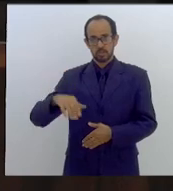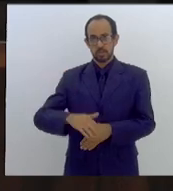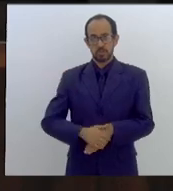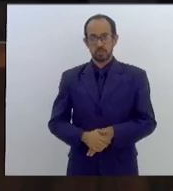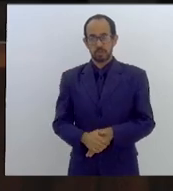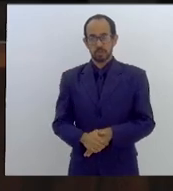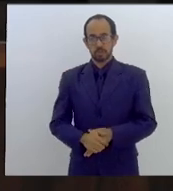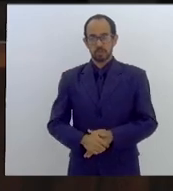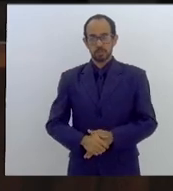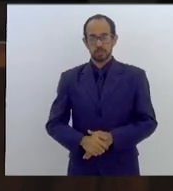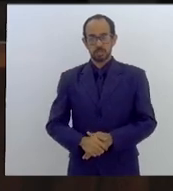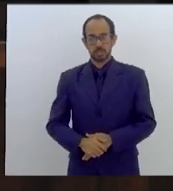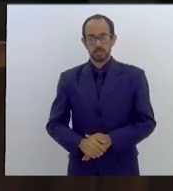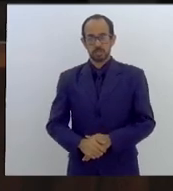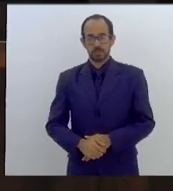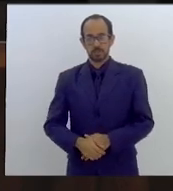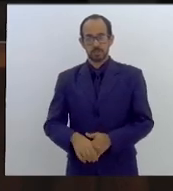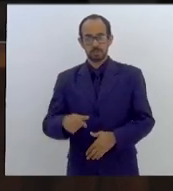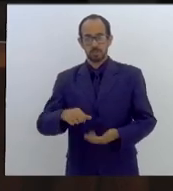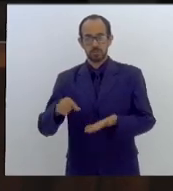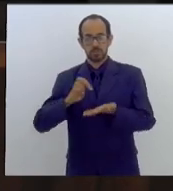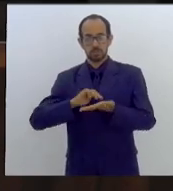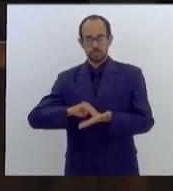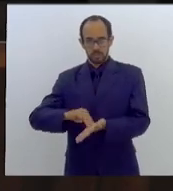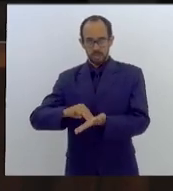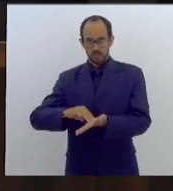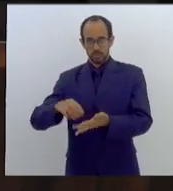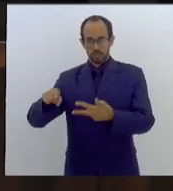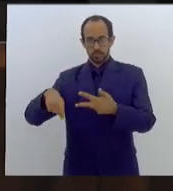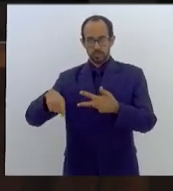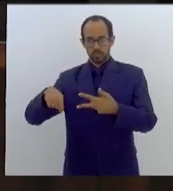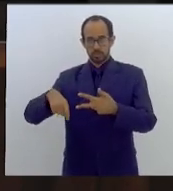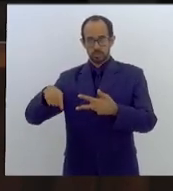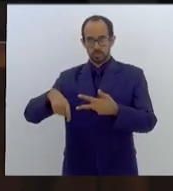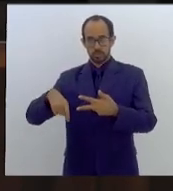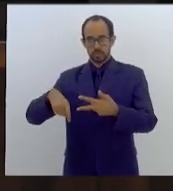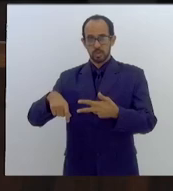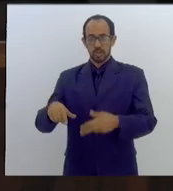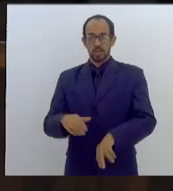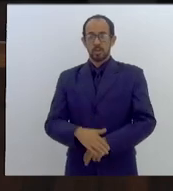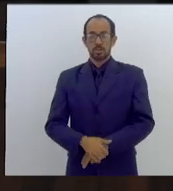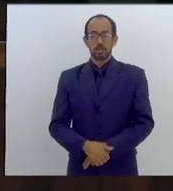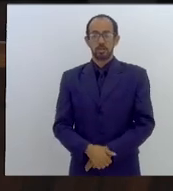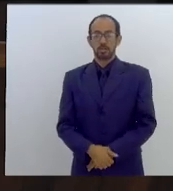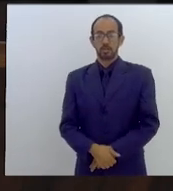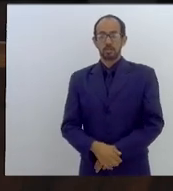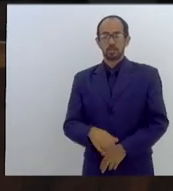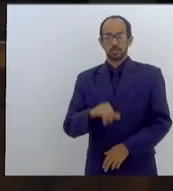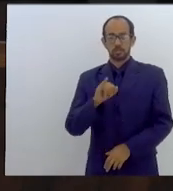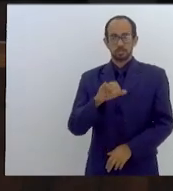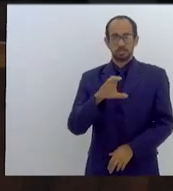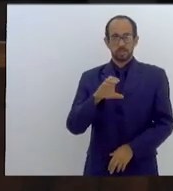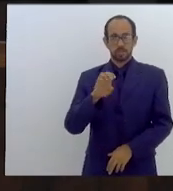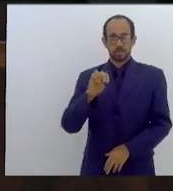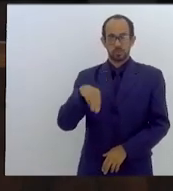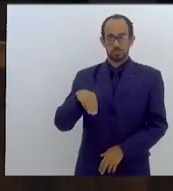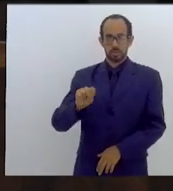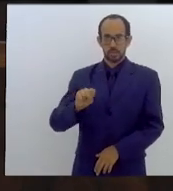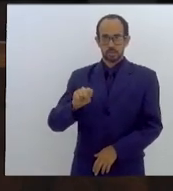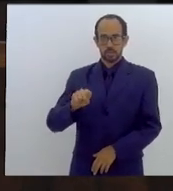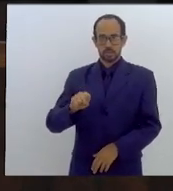veio para cá uma mensagem do Executivo tratando do ICMS